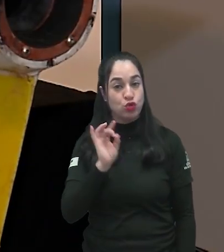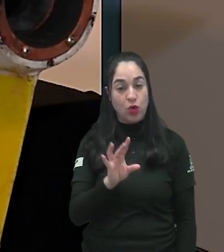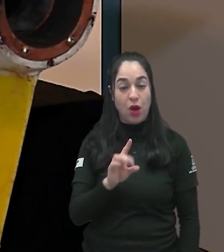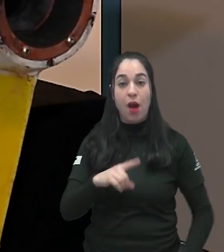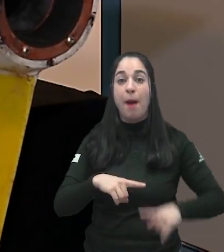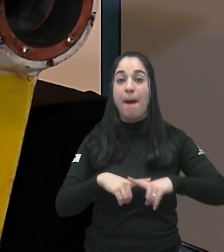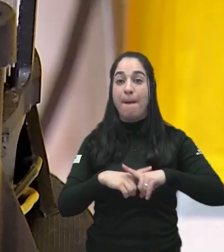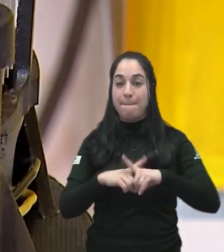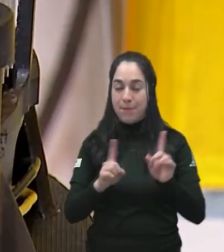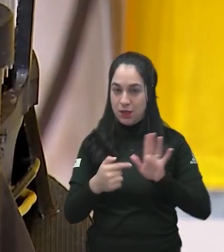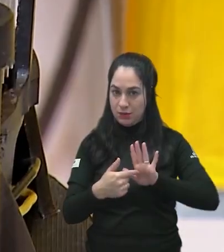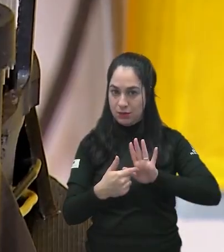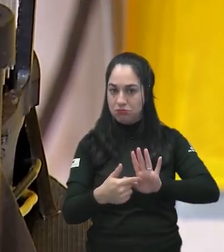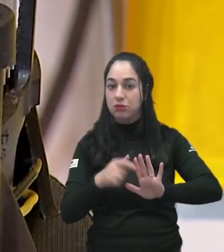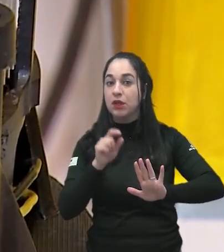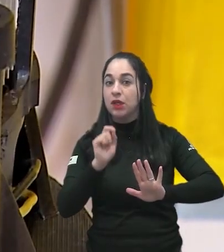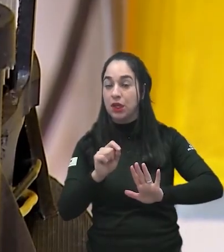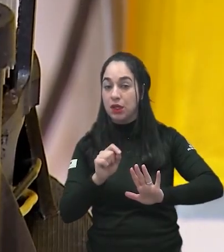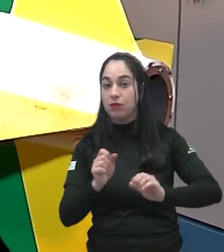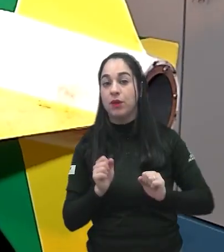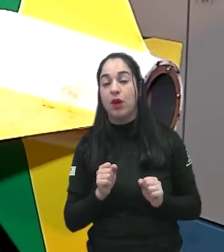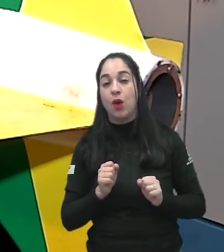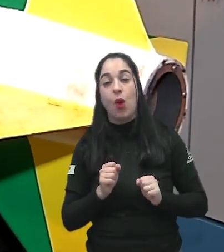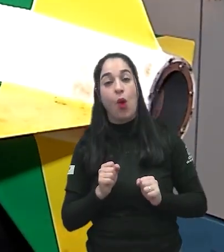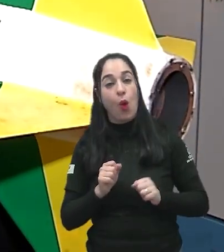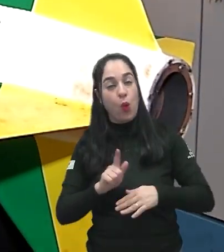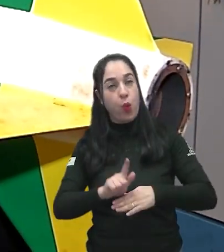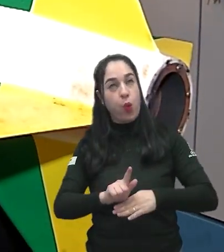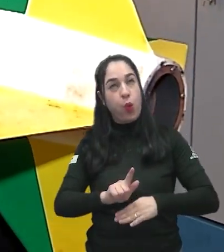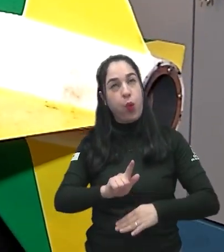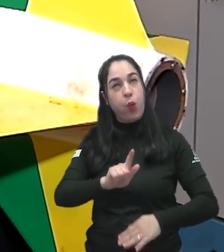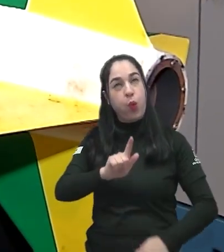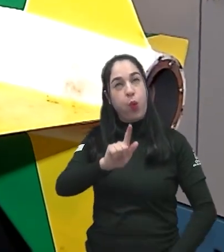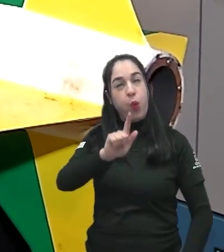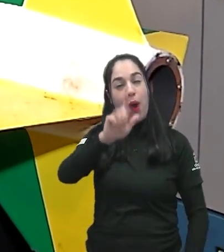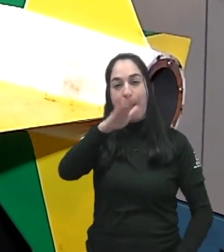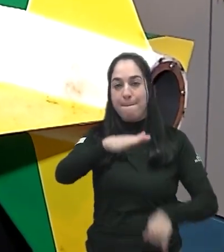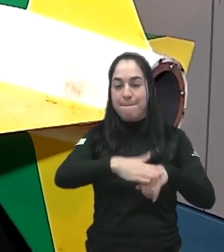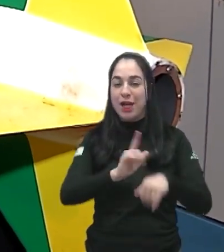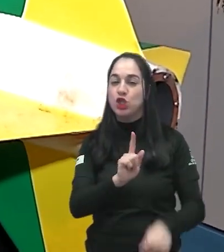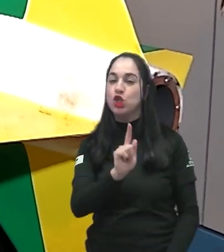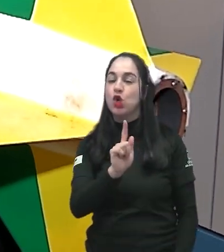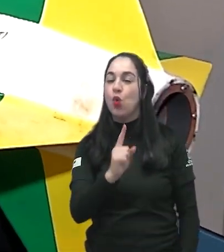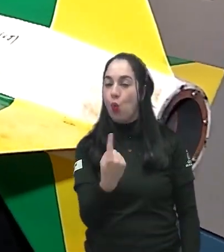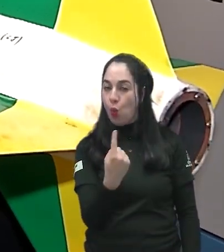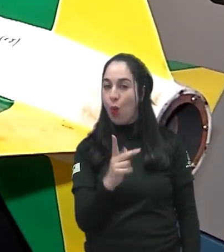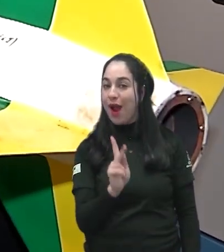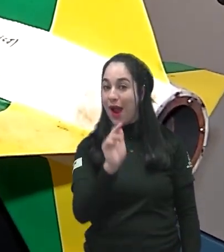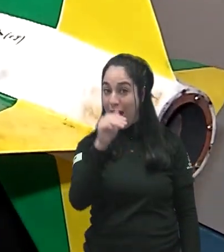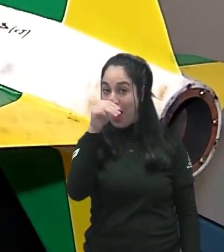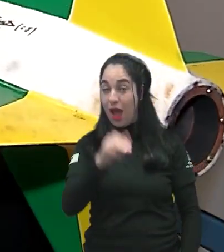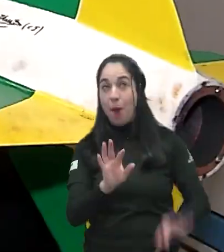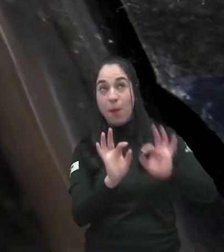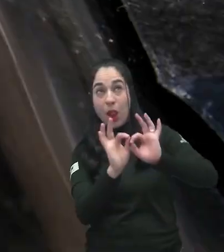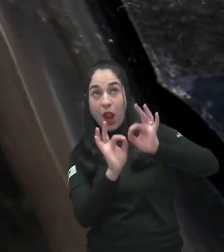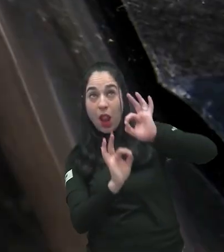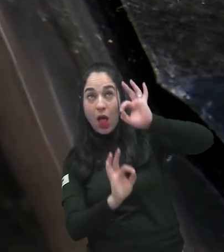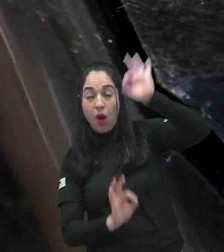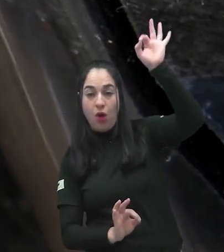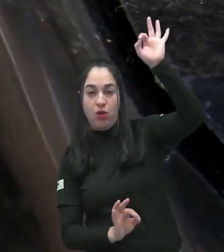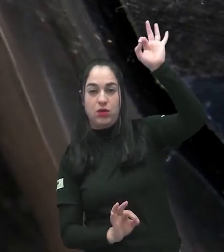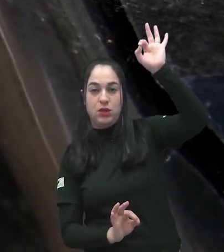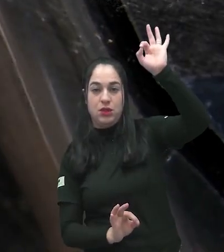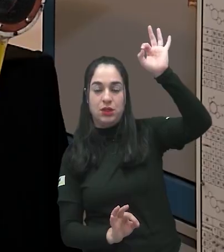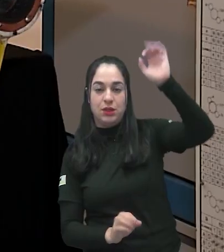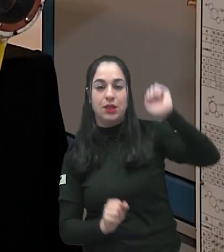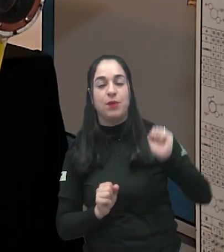terra aqui ou ali, mas que não deixa evidente que o foguete já chegou a mais de 1 quilômetro de altitude no primeiro lançamento. O segredo